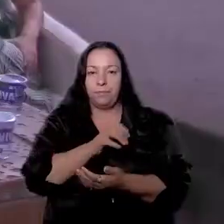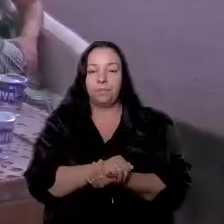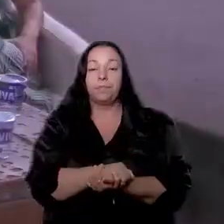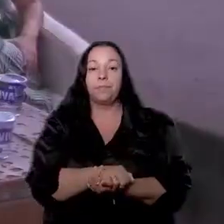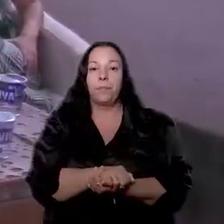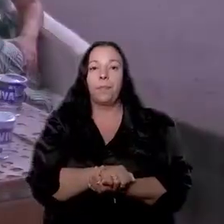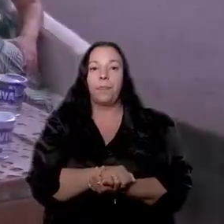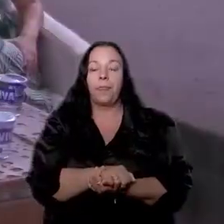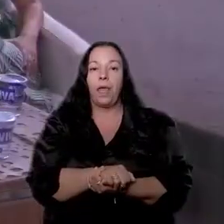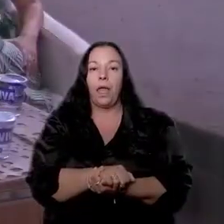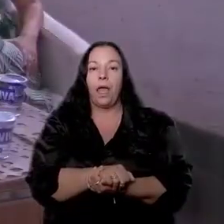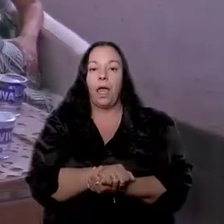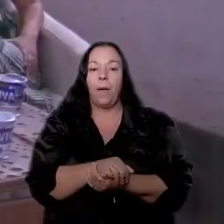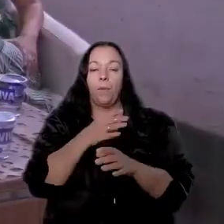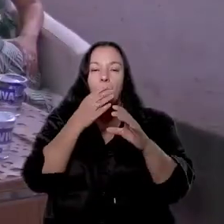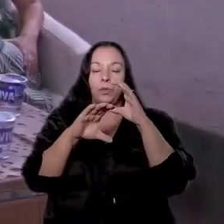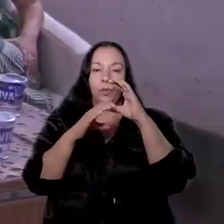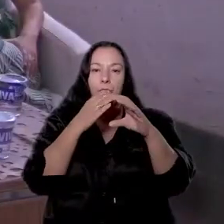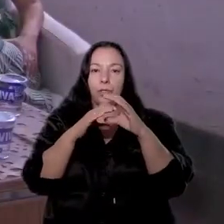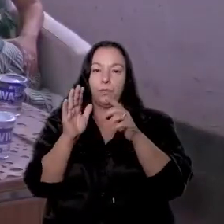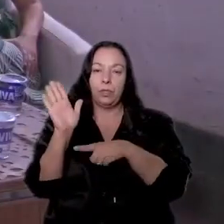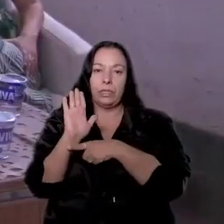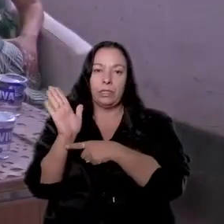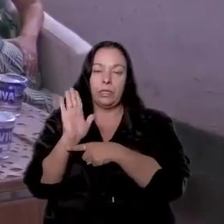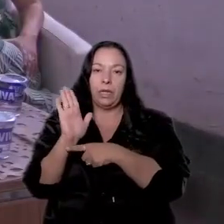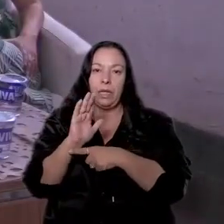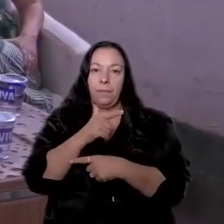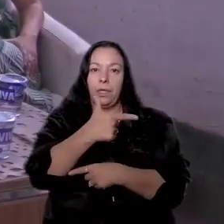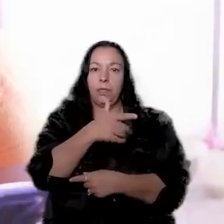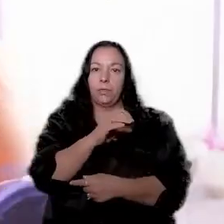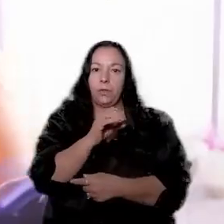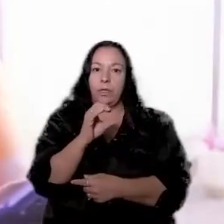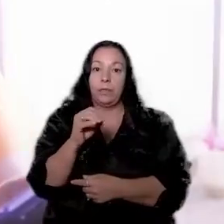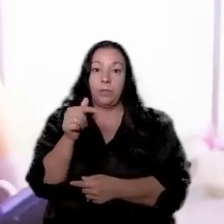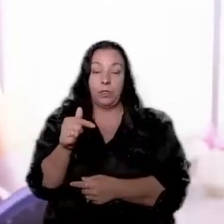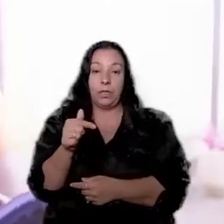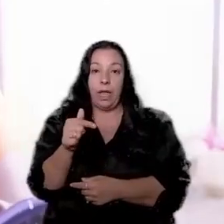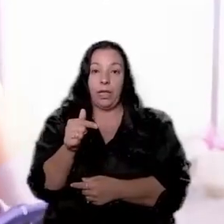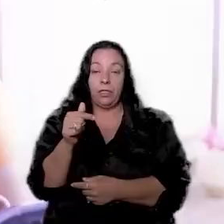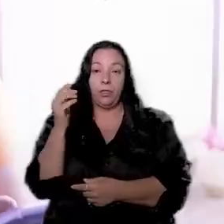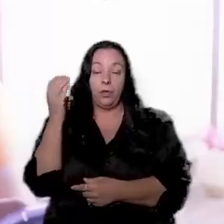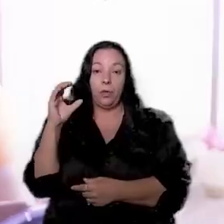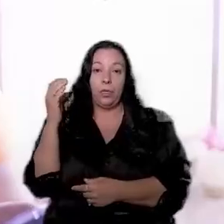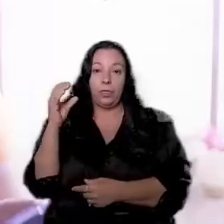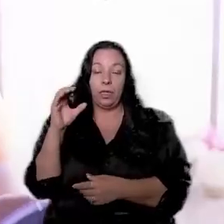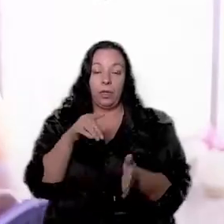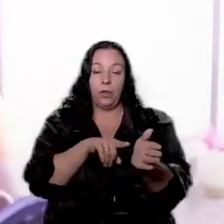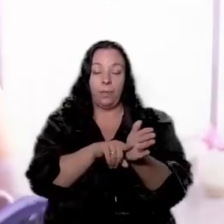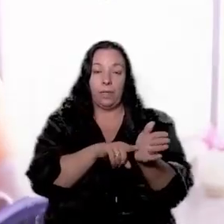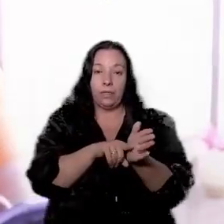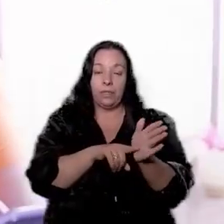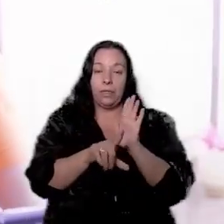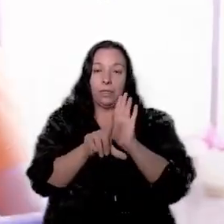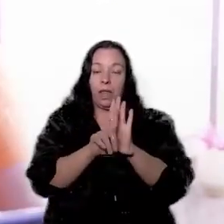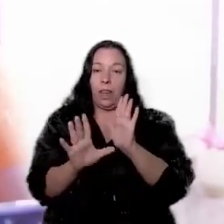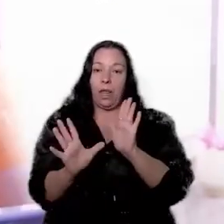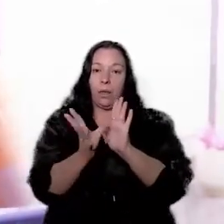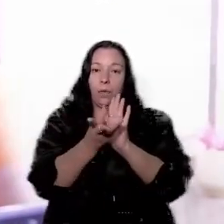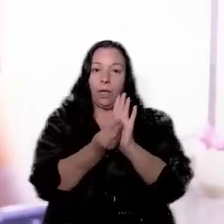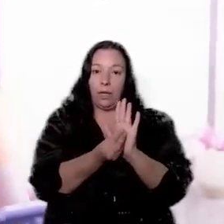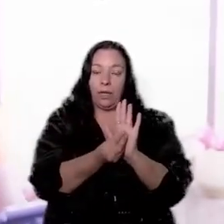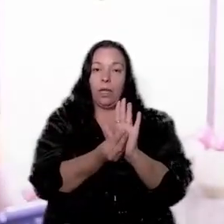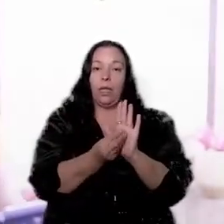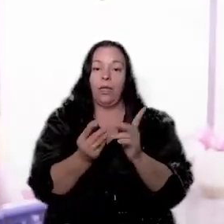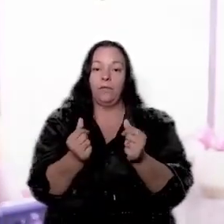terceiro Flip Paracatu, com seu tema e design em tons de amarelo, roxo, vermelho, branco e verde. No banner à direita, há um